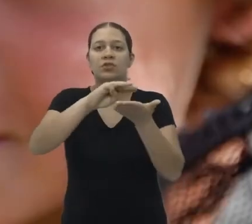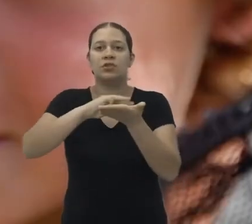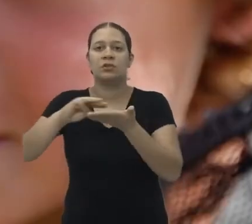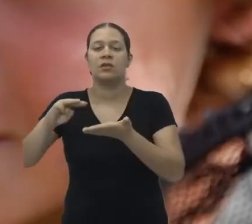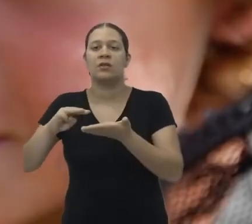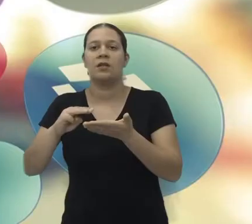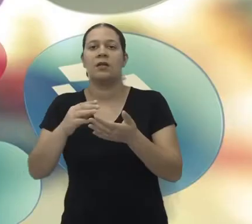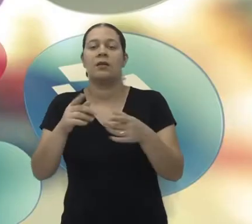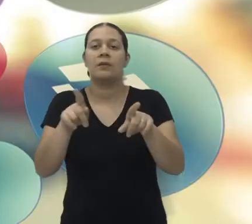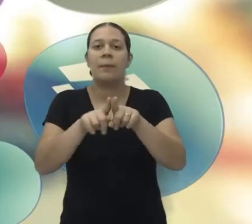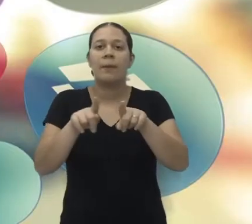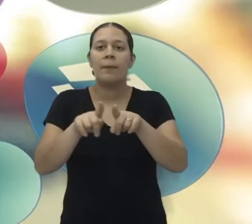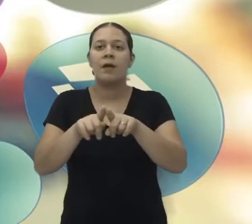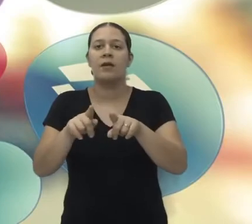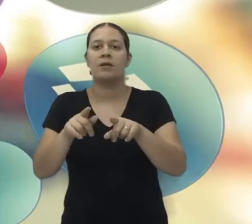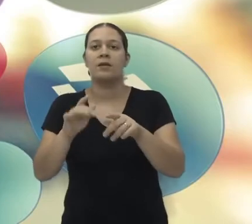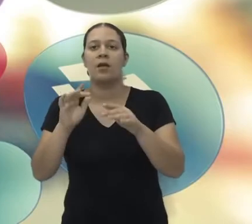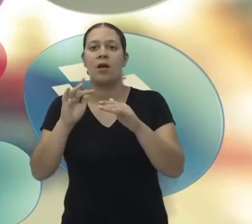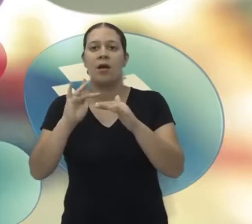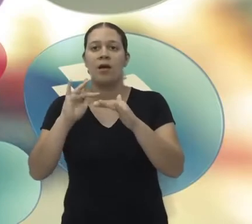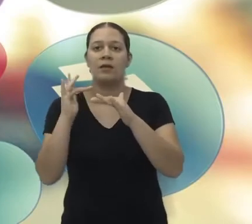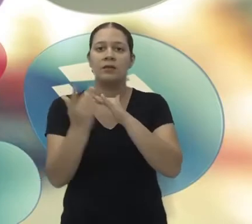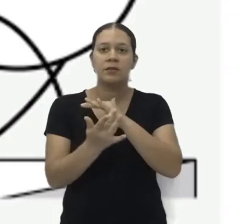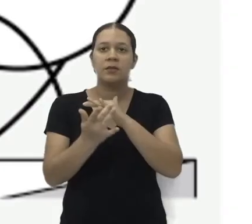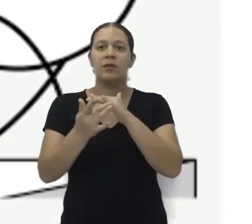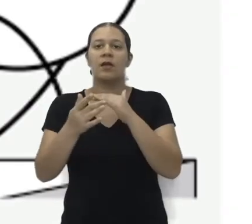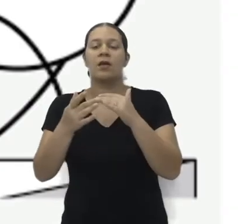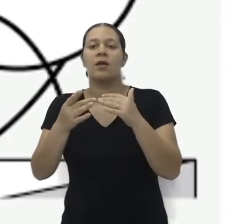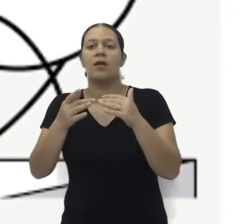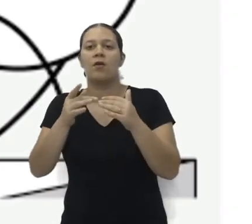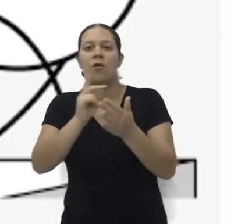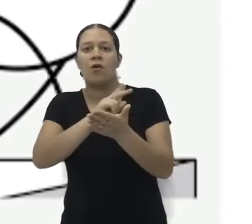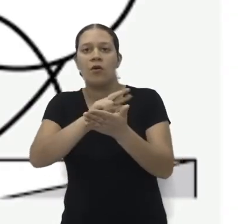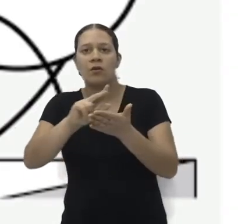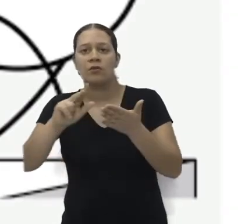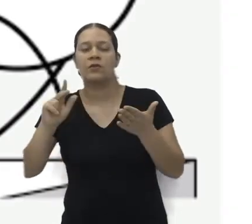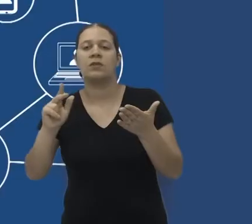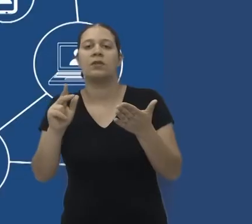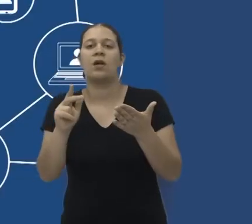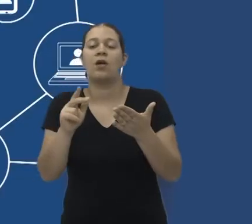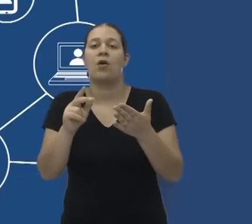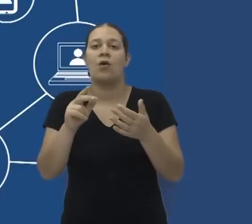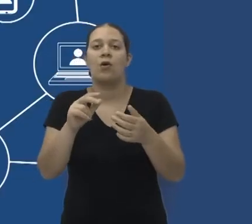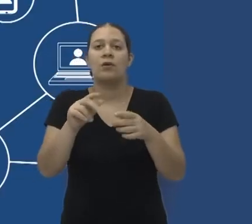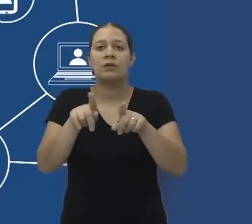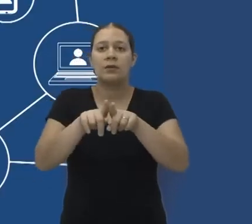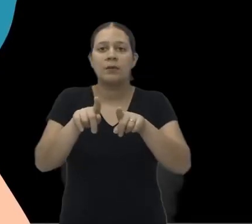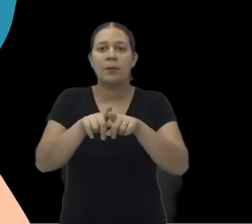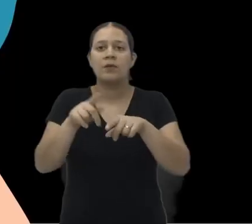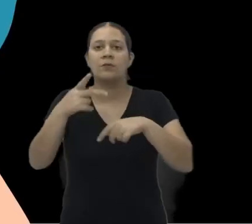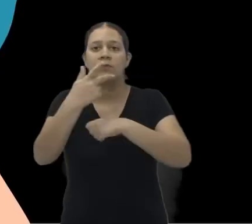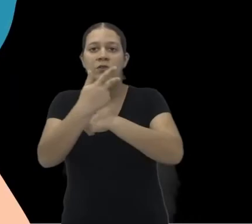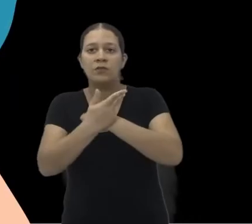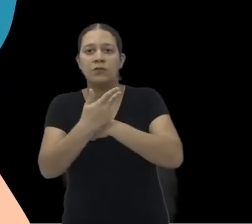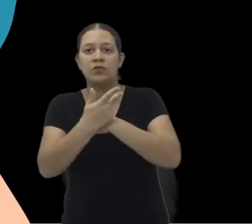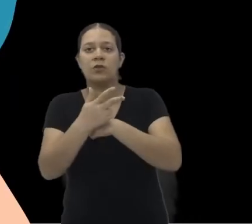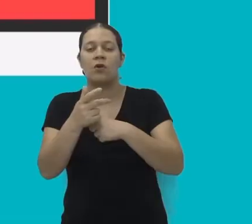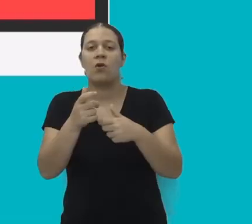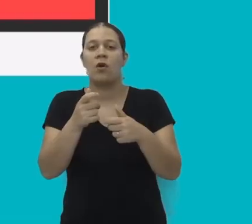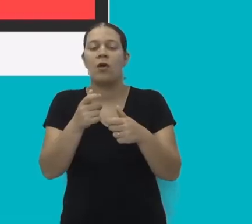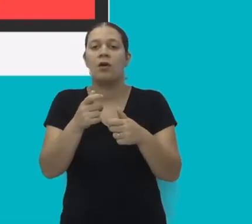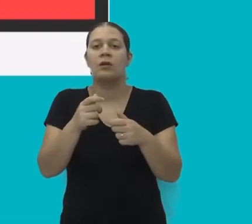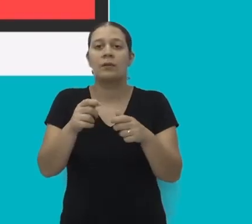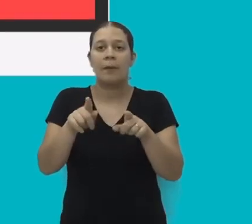mensagens enviadas, seja nas redes sociais, como também memes, correntes, vídeos